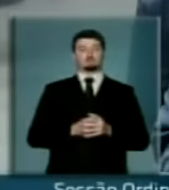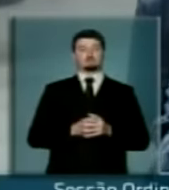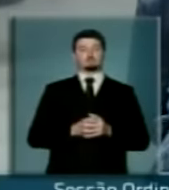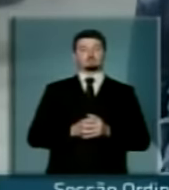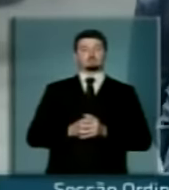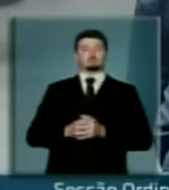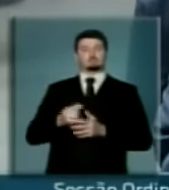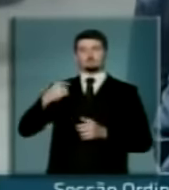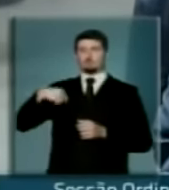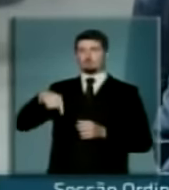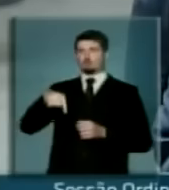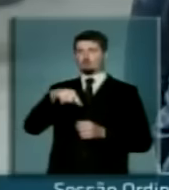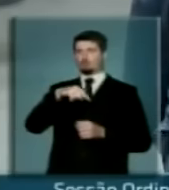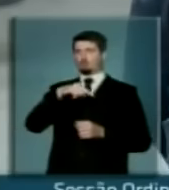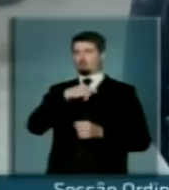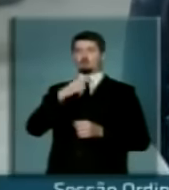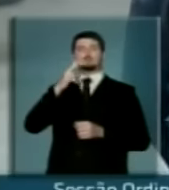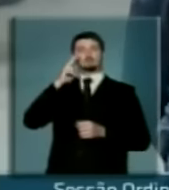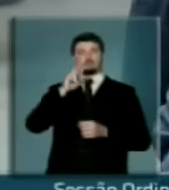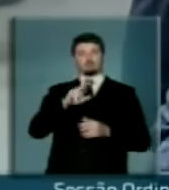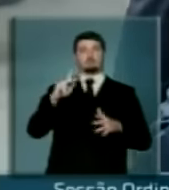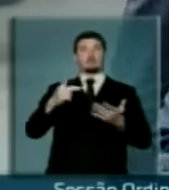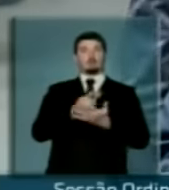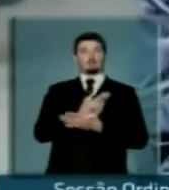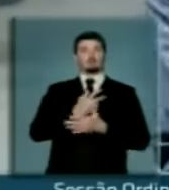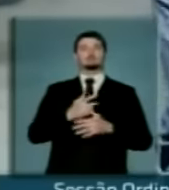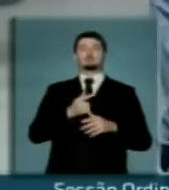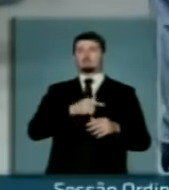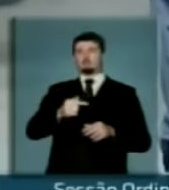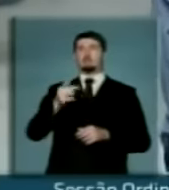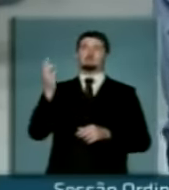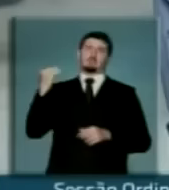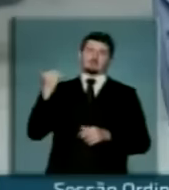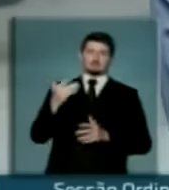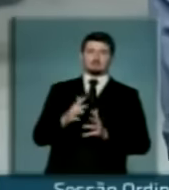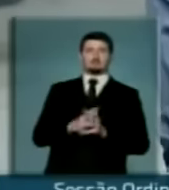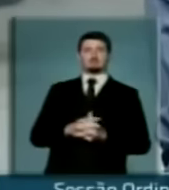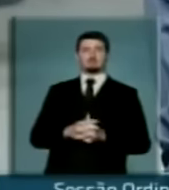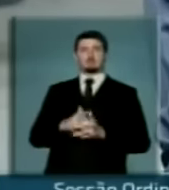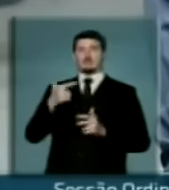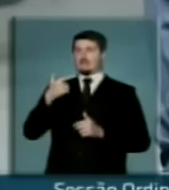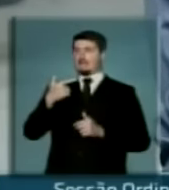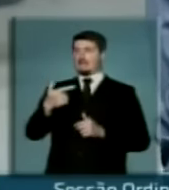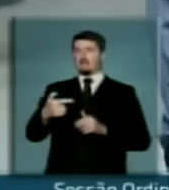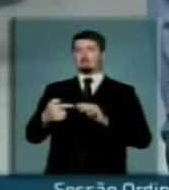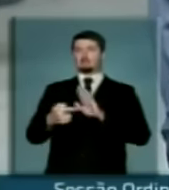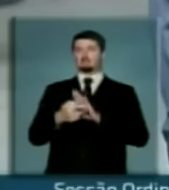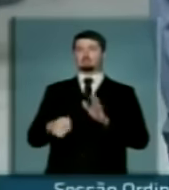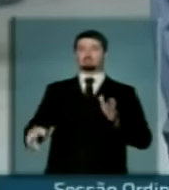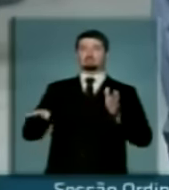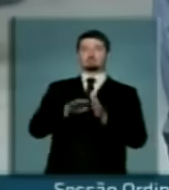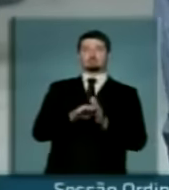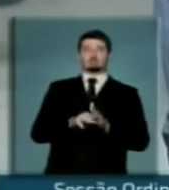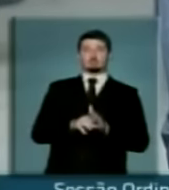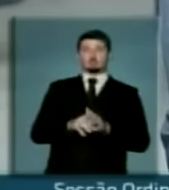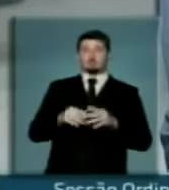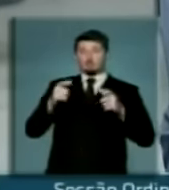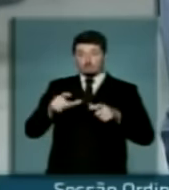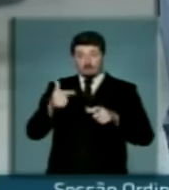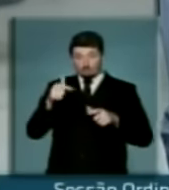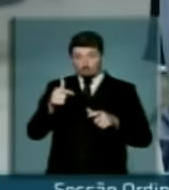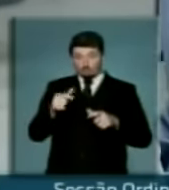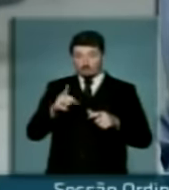vocês, todos nós, vimos o que tem acontecido na semana passada: a arma chega. Aonde não tem a palavra de